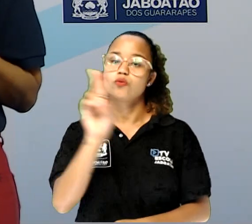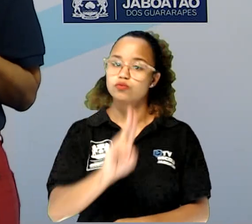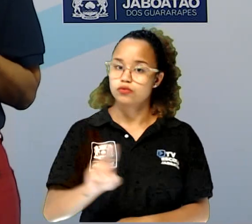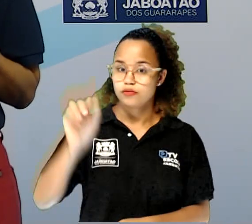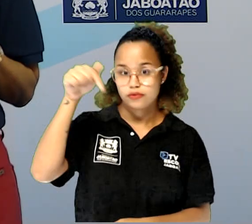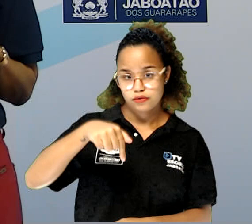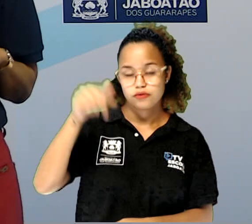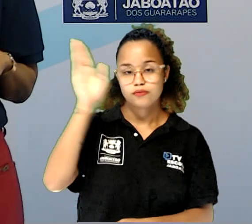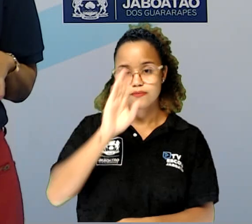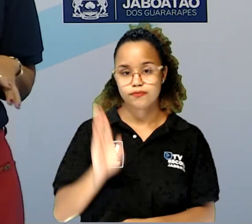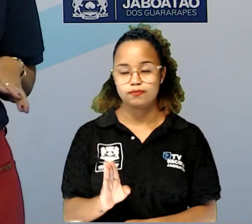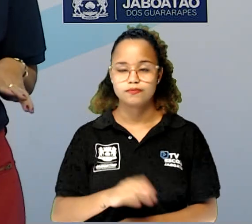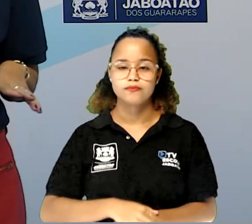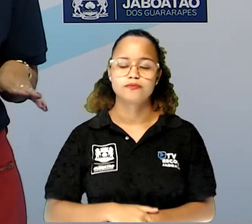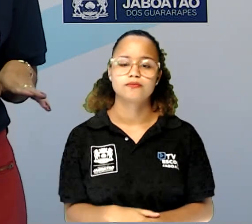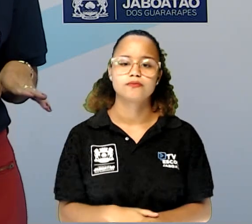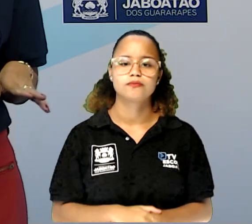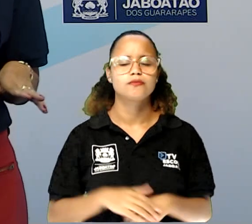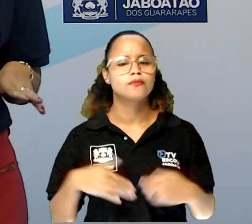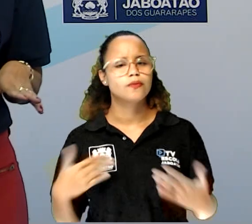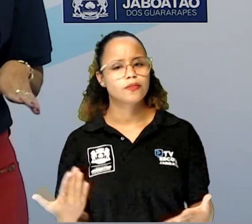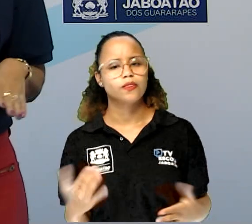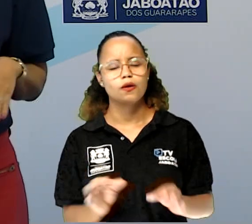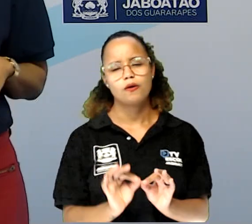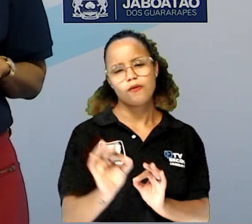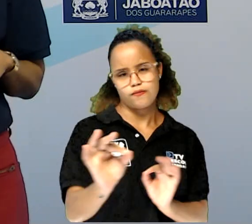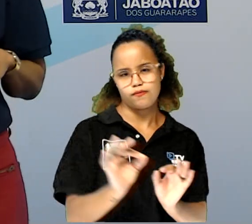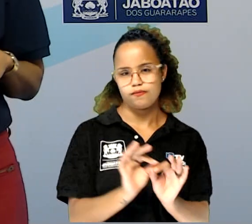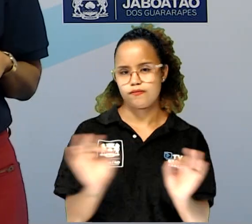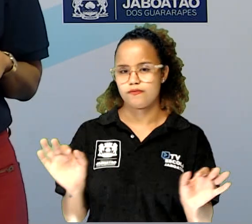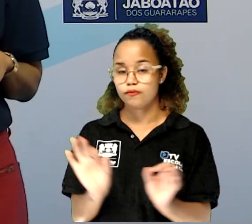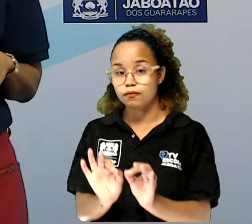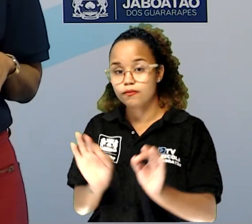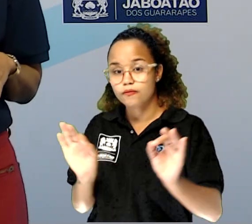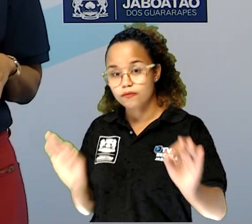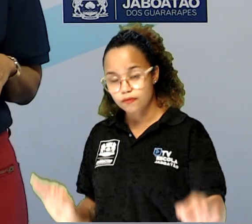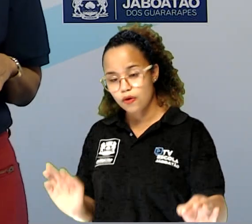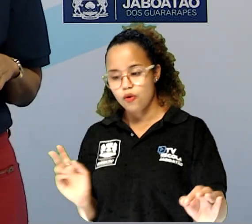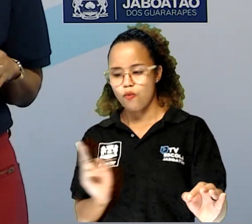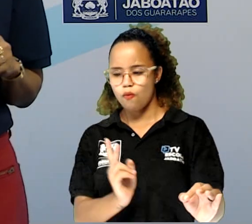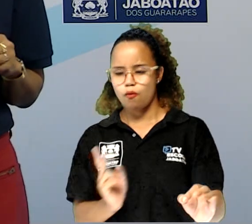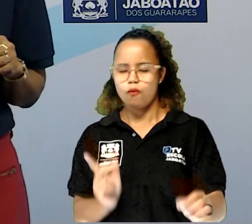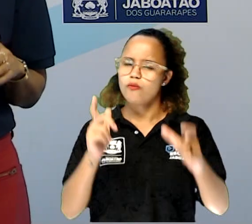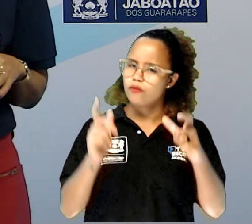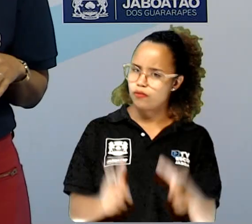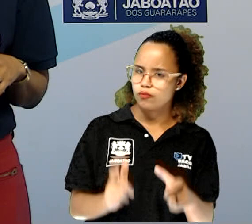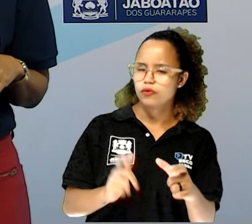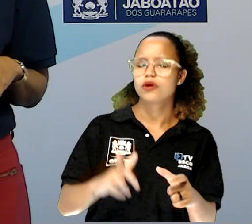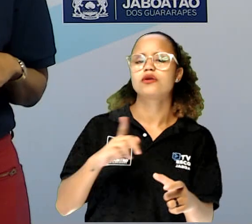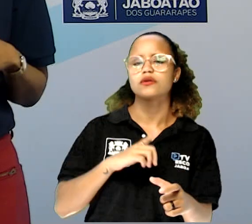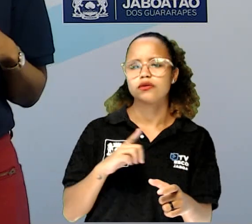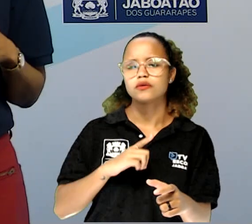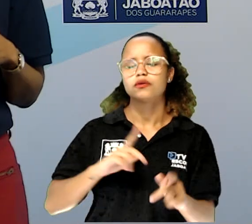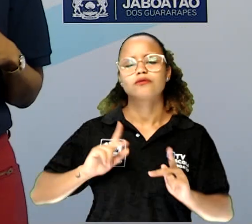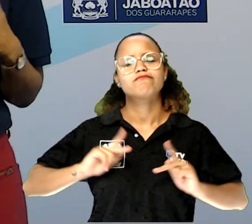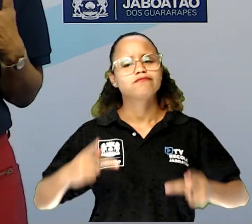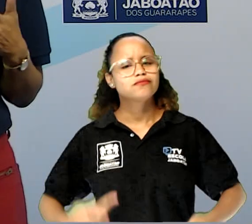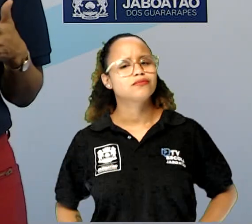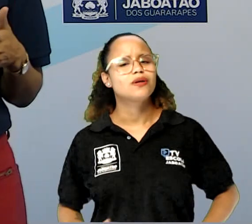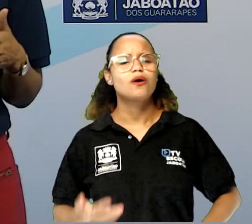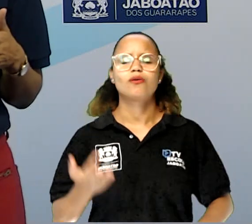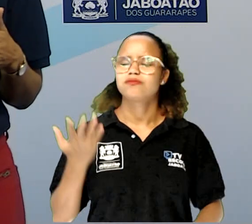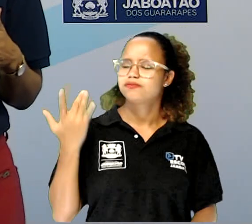Brasil. Então, medir a distância entre 2 pontos de referência é uma tarefa executada pelos seres humanos desde as